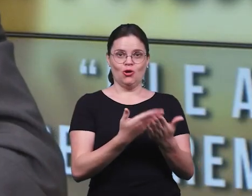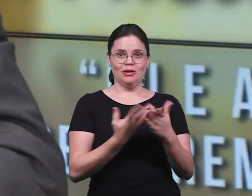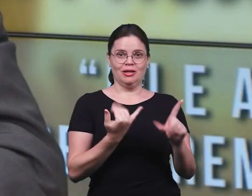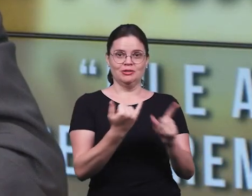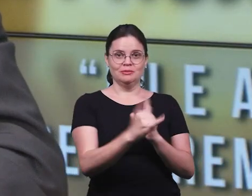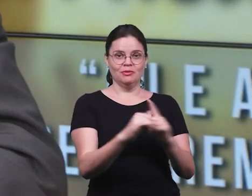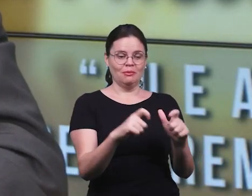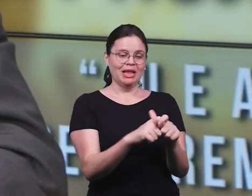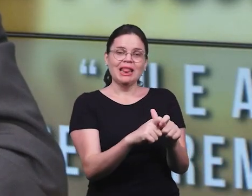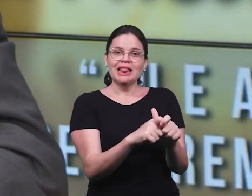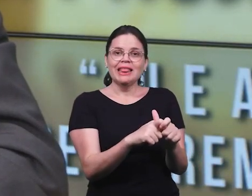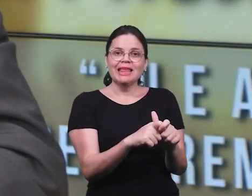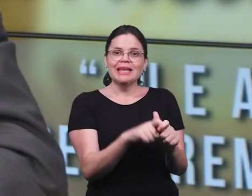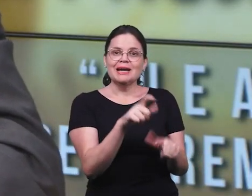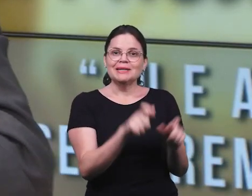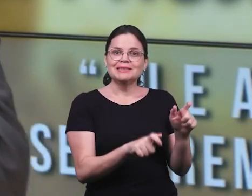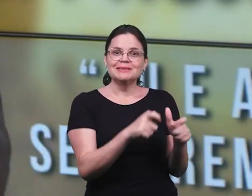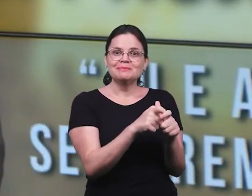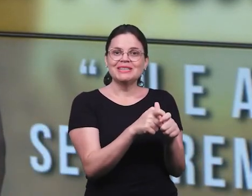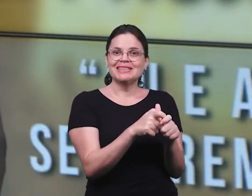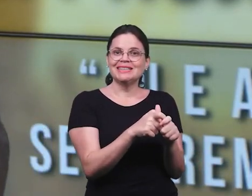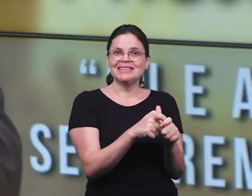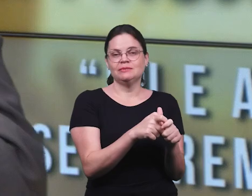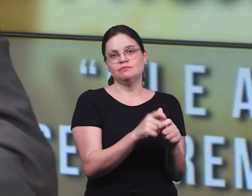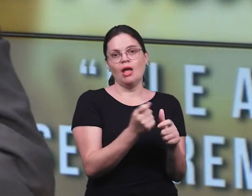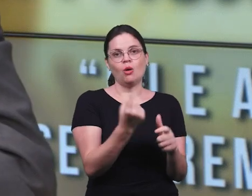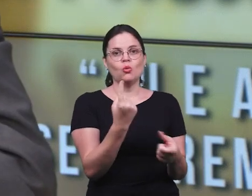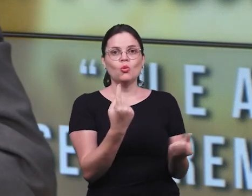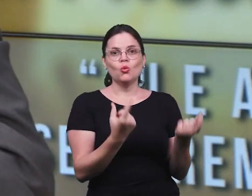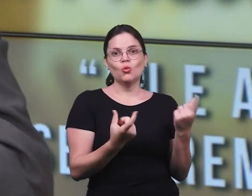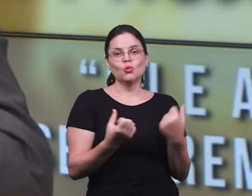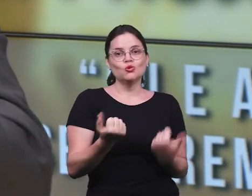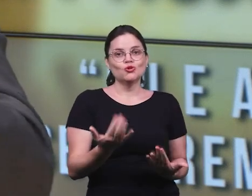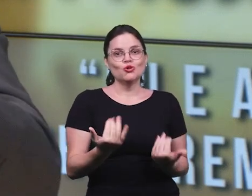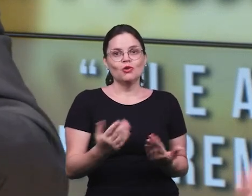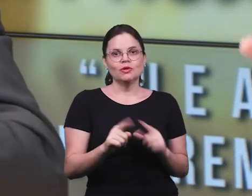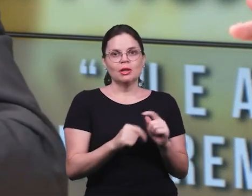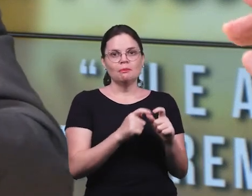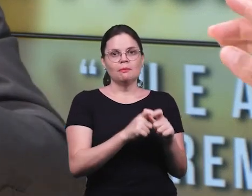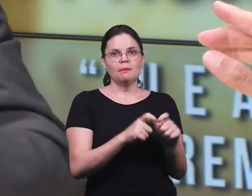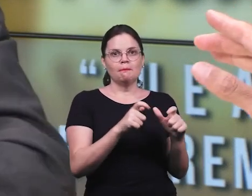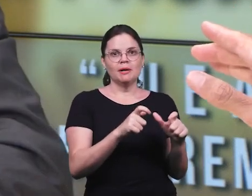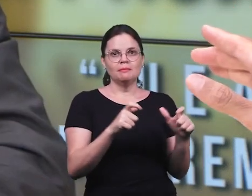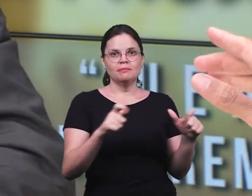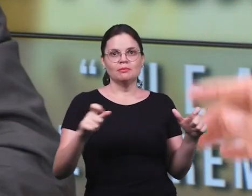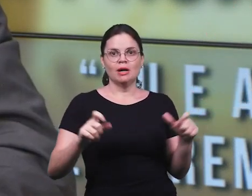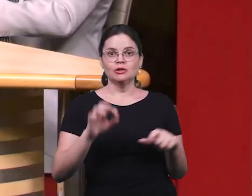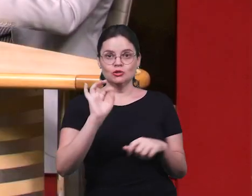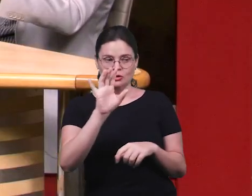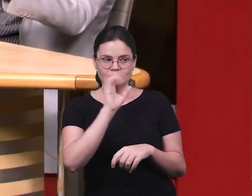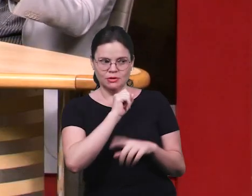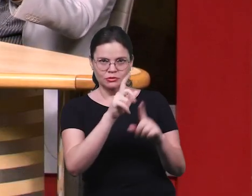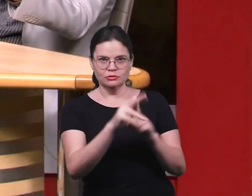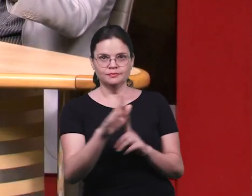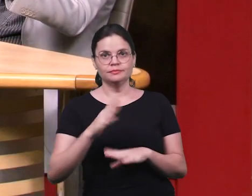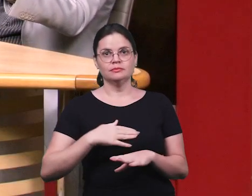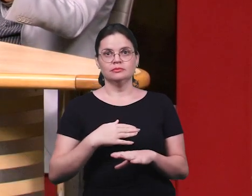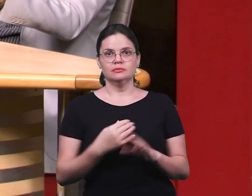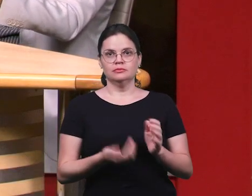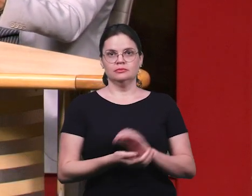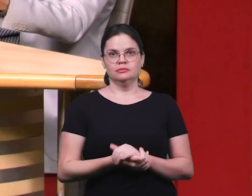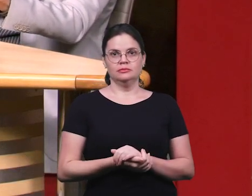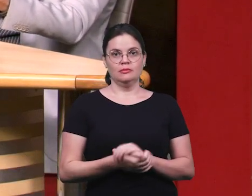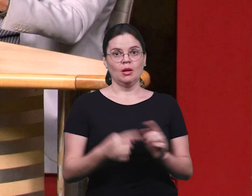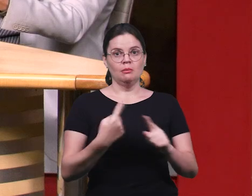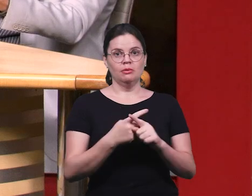ter começado bem pequena, né? Com certeza. Começou alguns jovens, depois cresceu. Só uma prova disso, Elias era